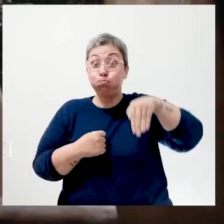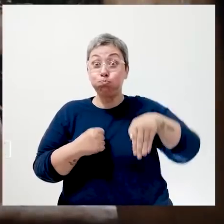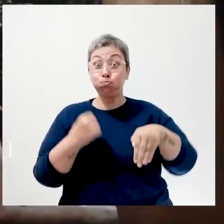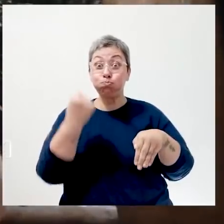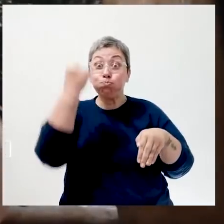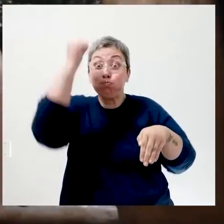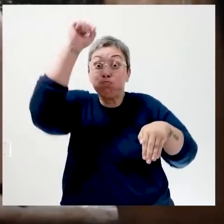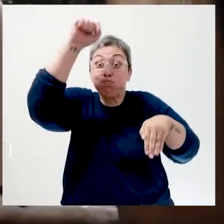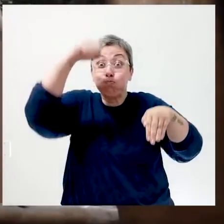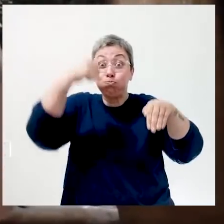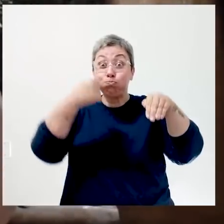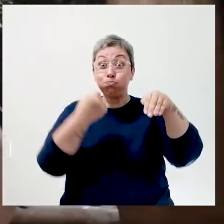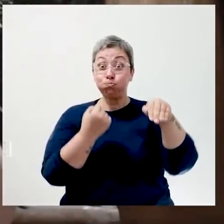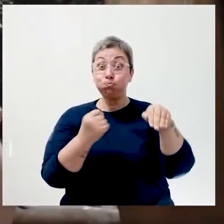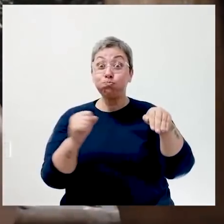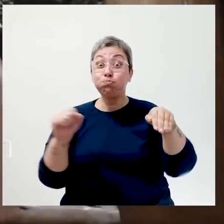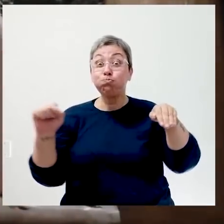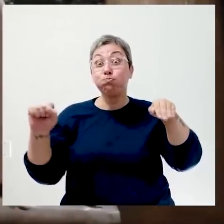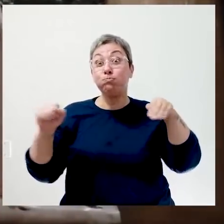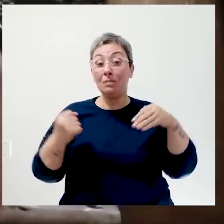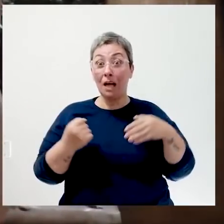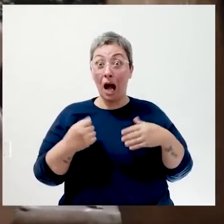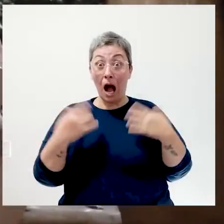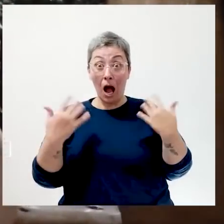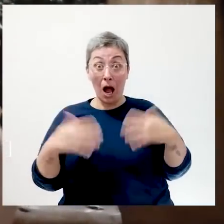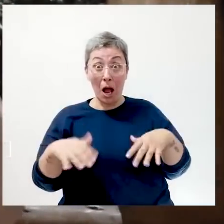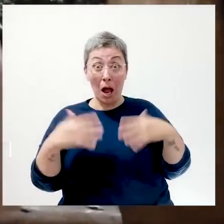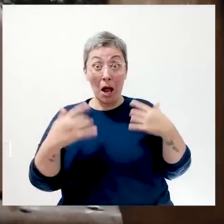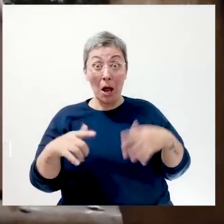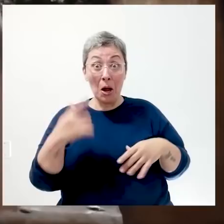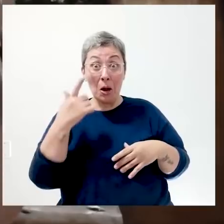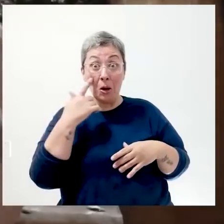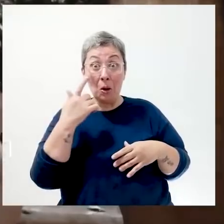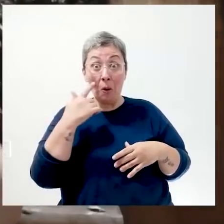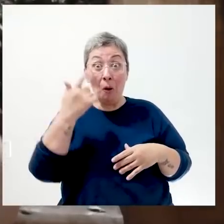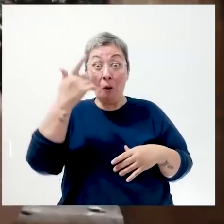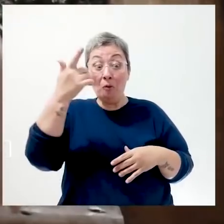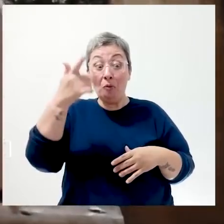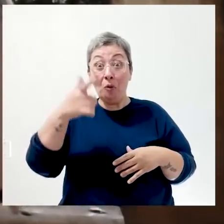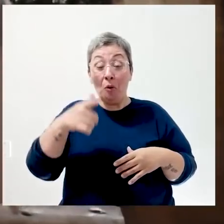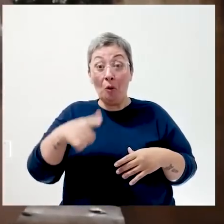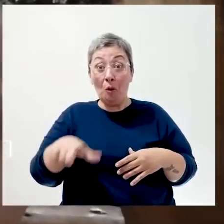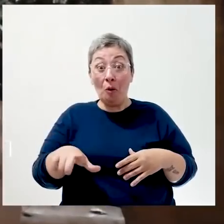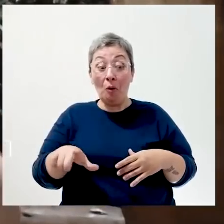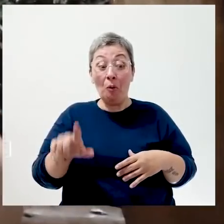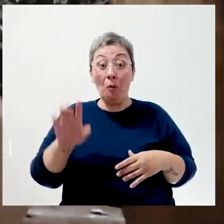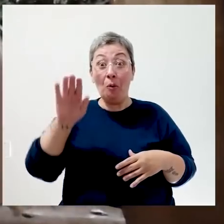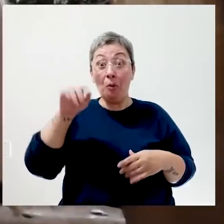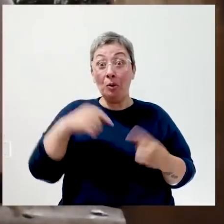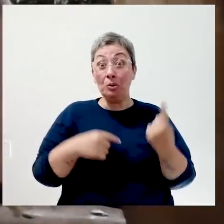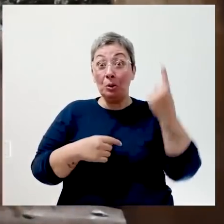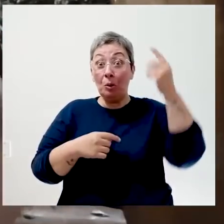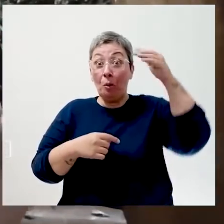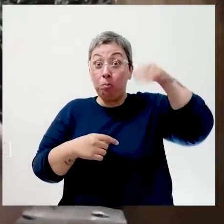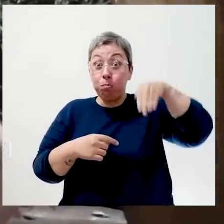minhocão fazendo ginasticão. Olha ele de novo,